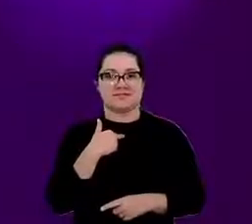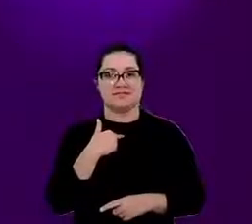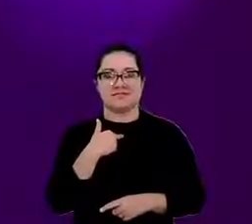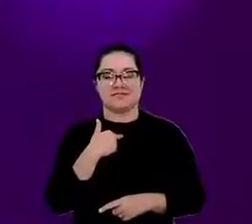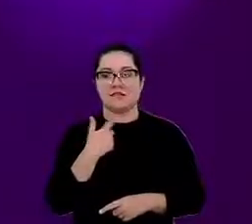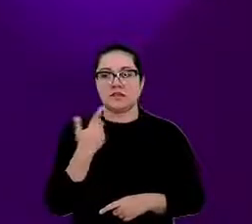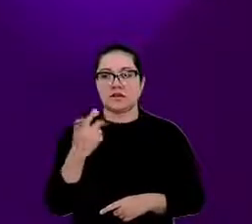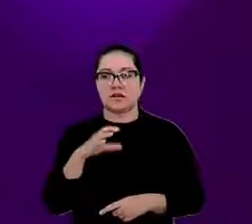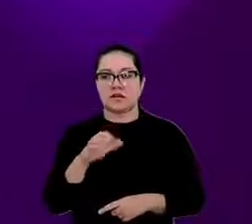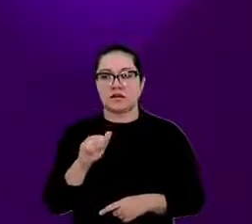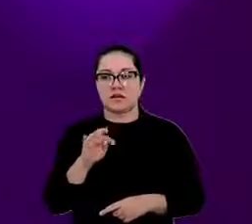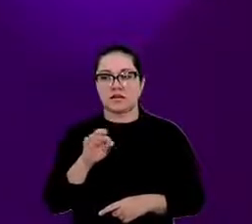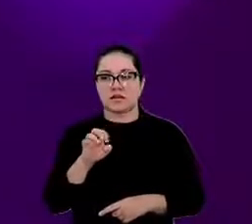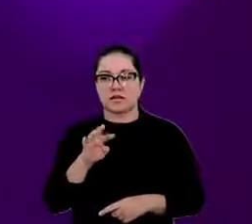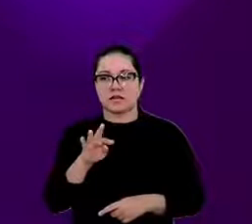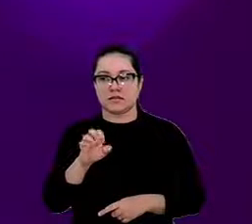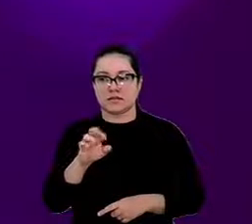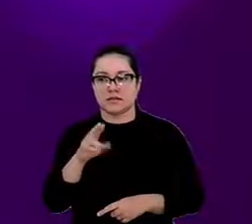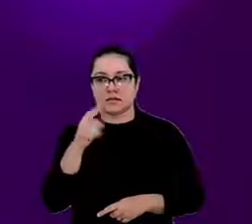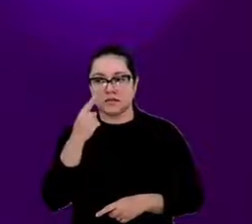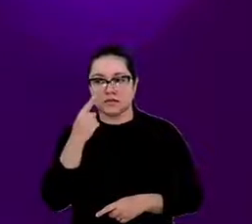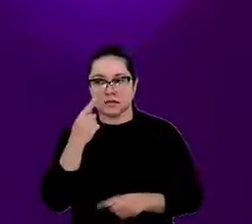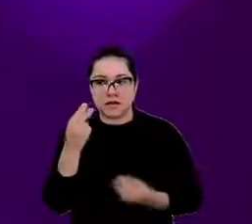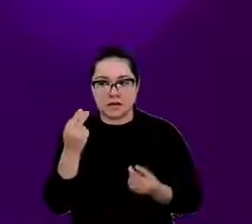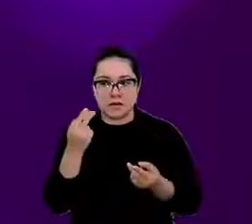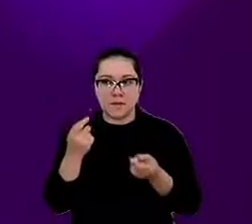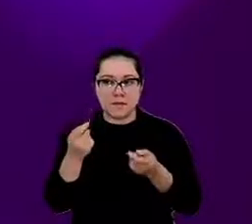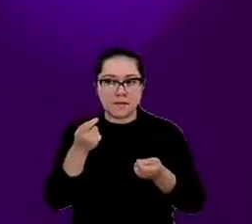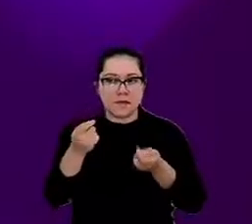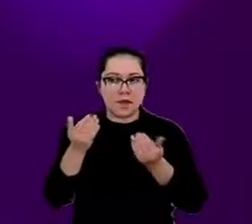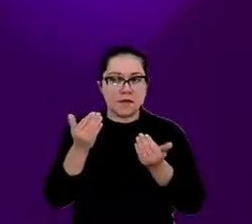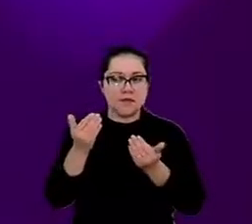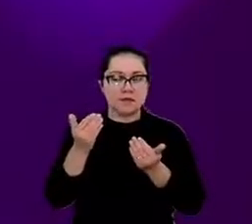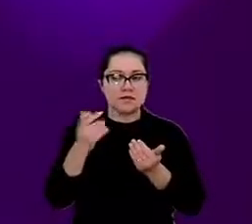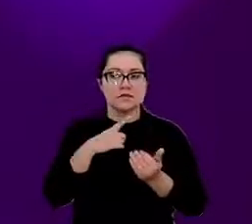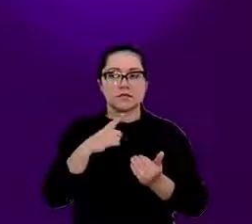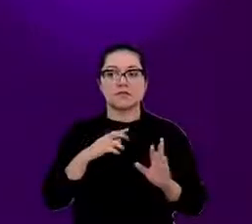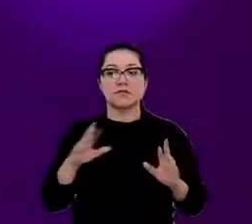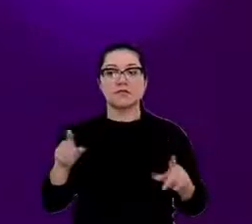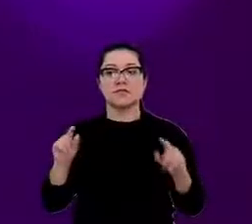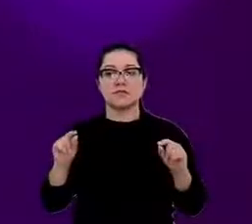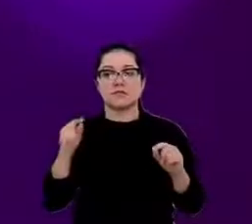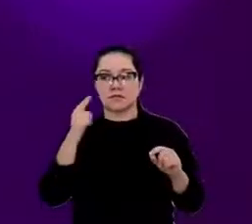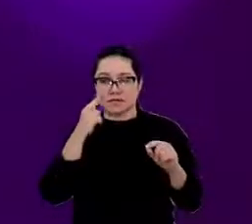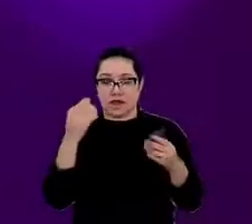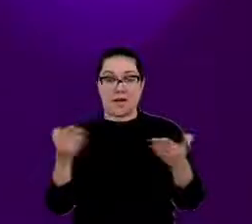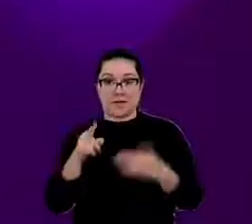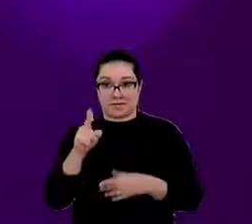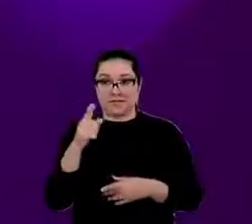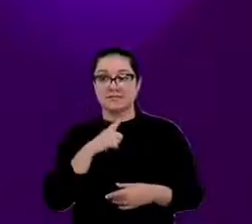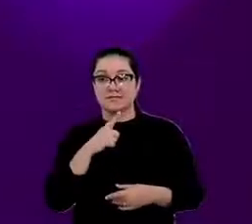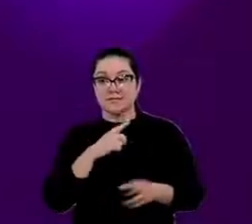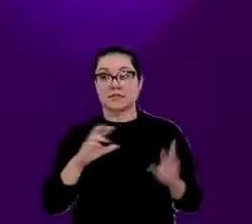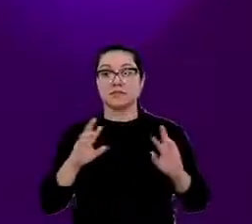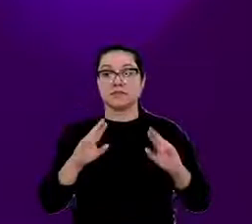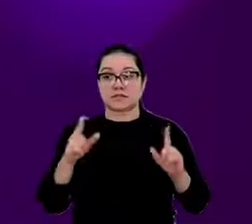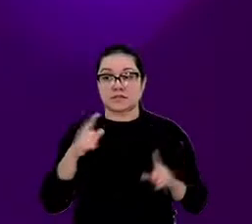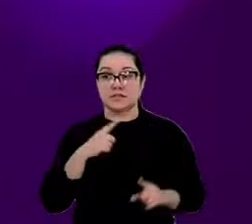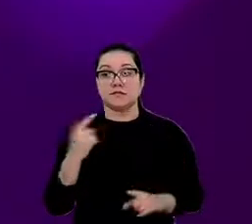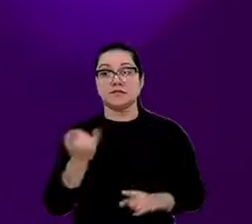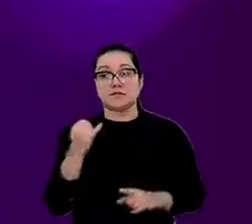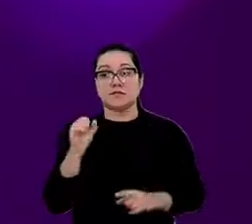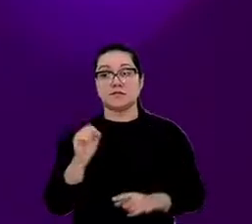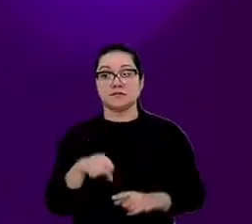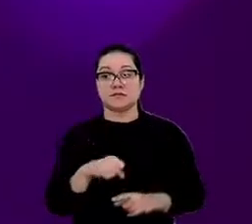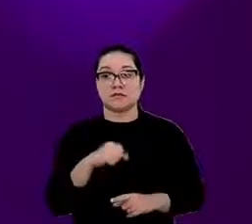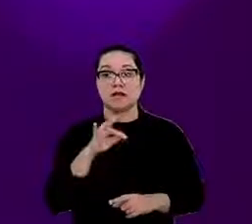um microtransdutor na ponta vai medir essa diferença. Nesse exemplo, existe uma diferença importante, fazendo um